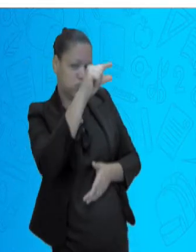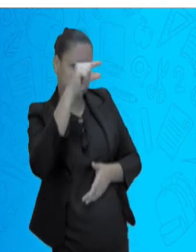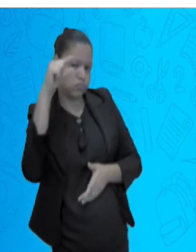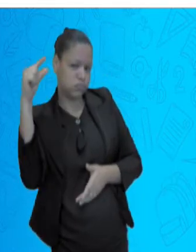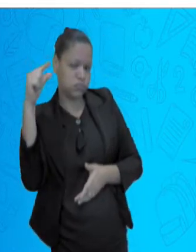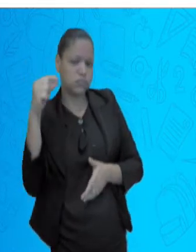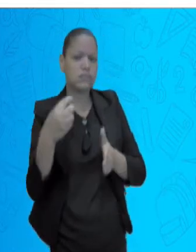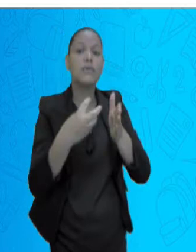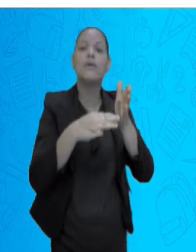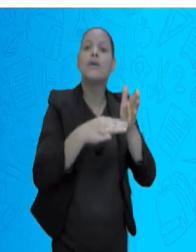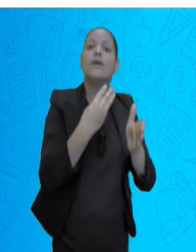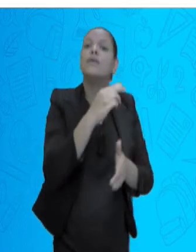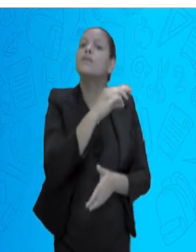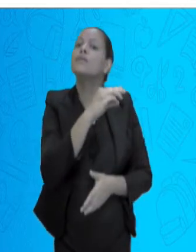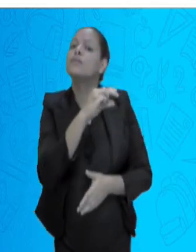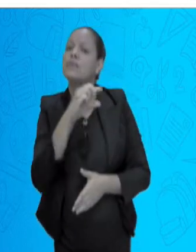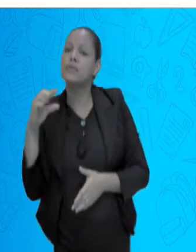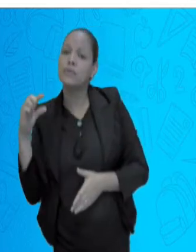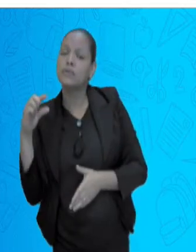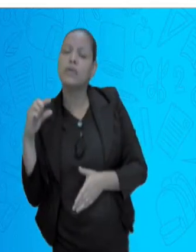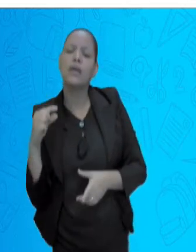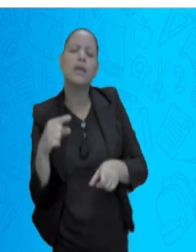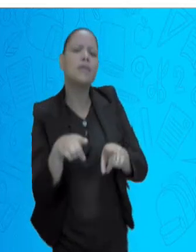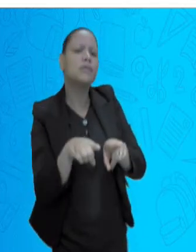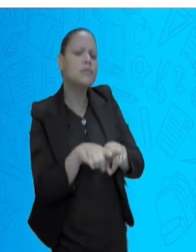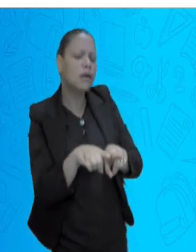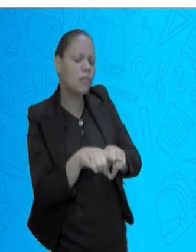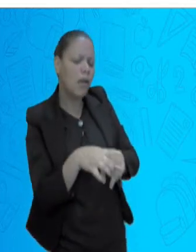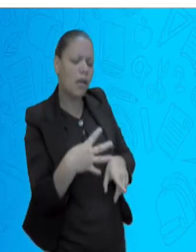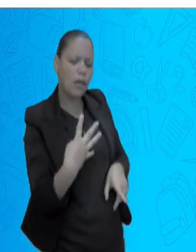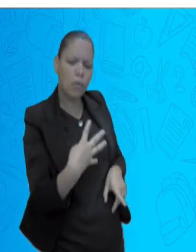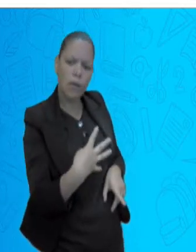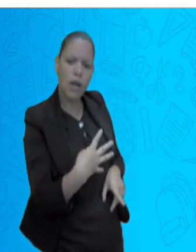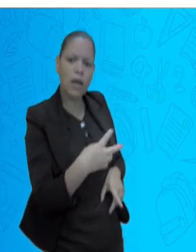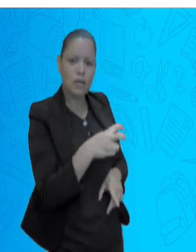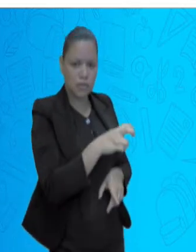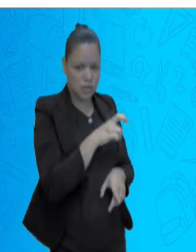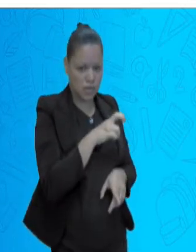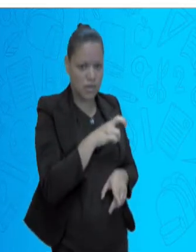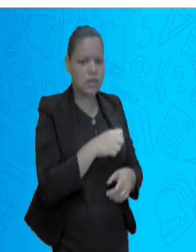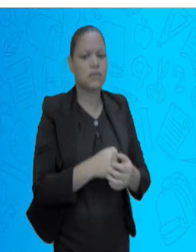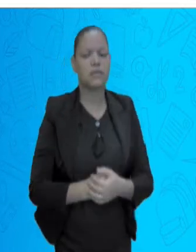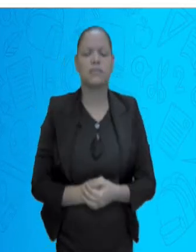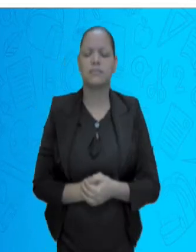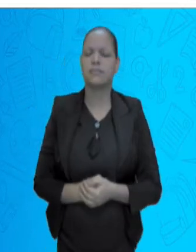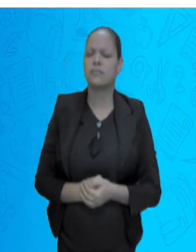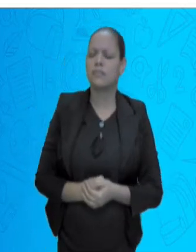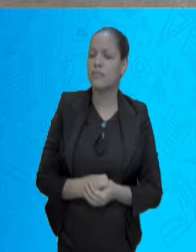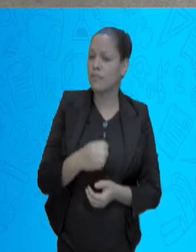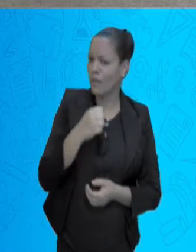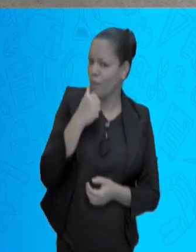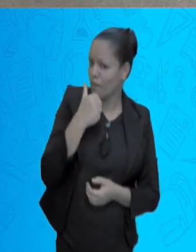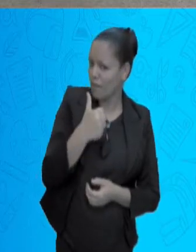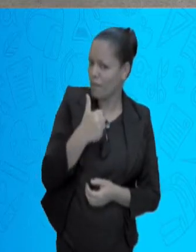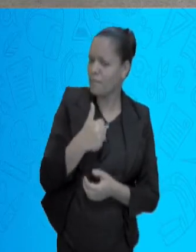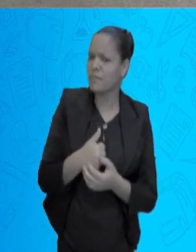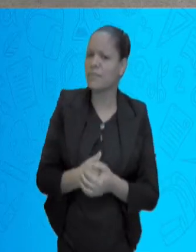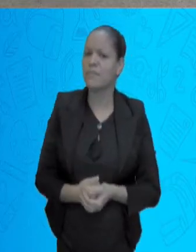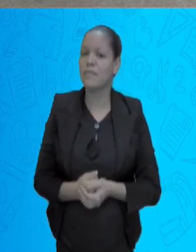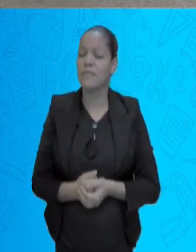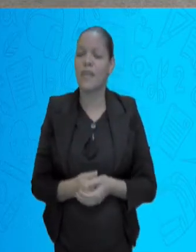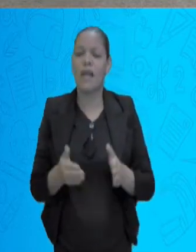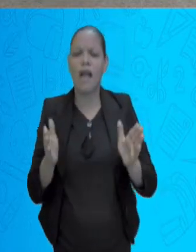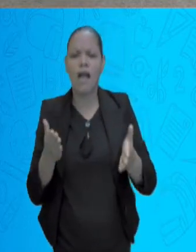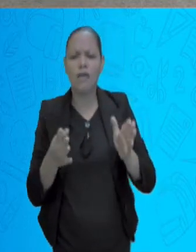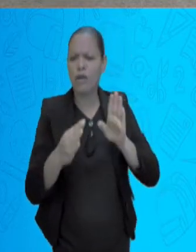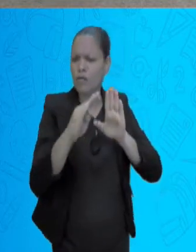quarto e o quinto parágrafo. Muito bem. Se você ainda não